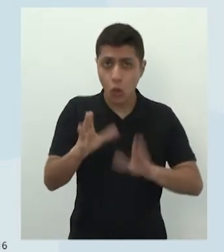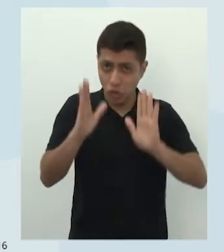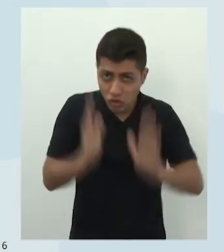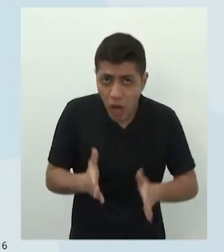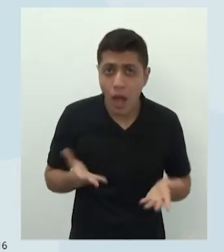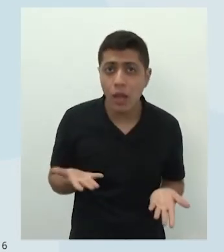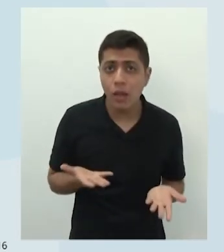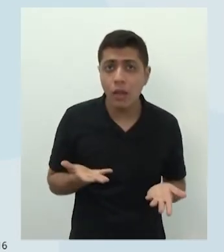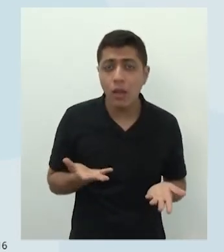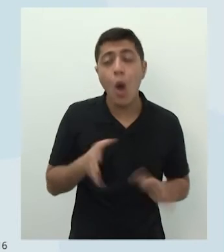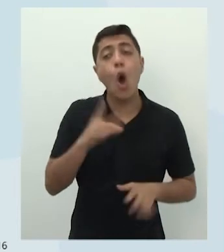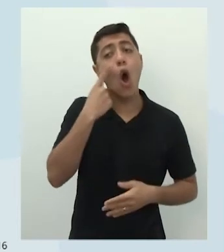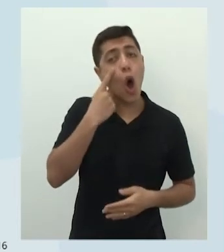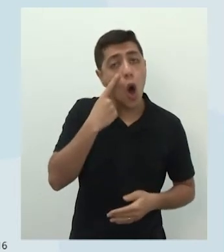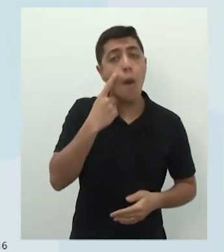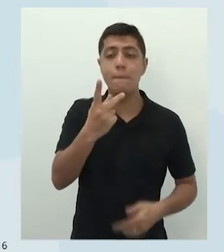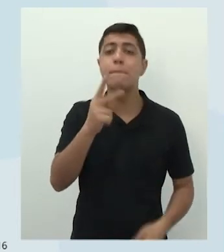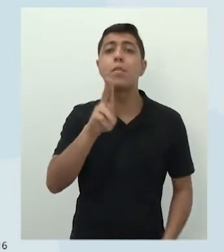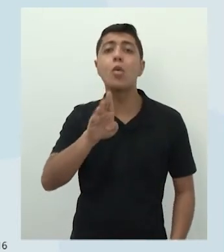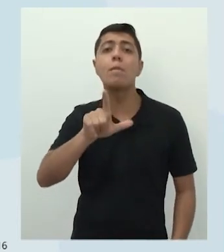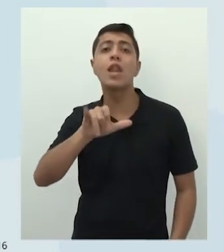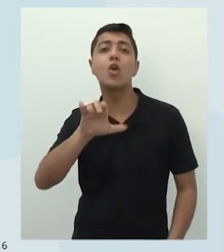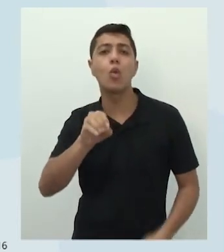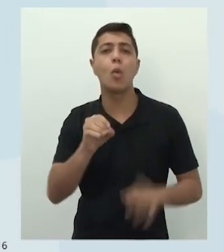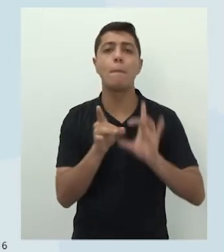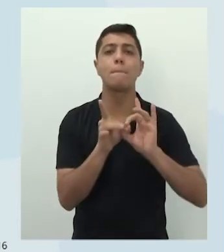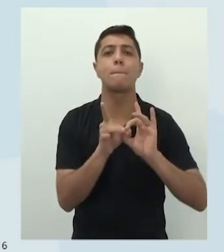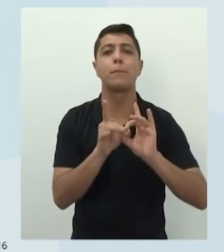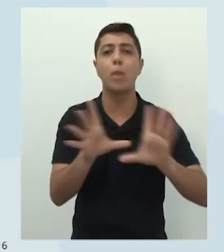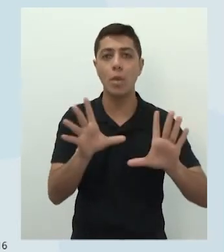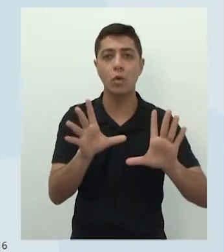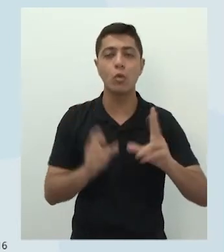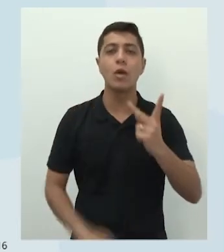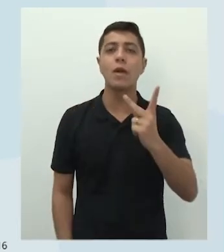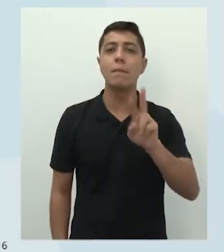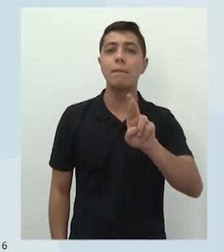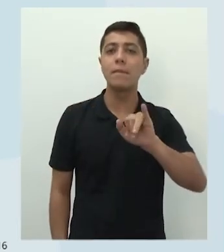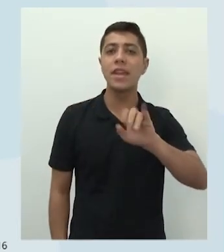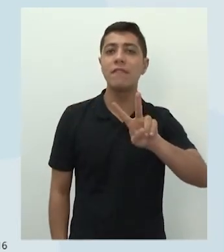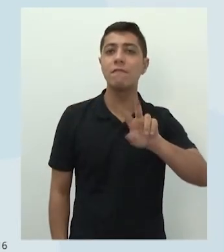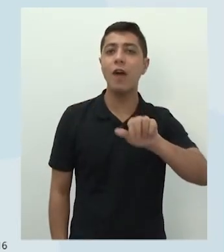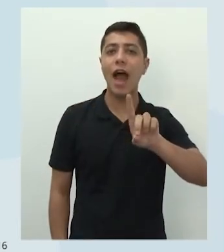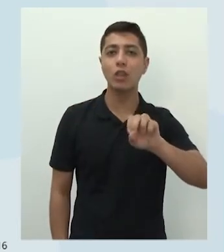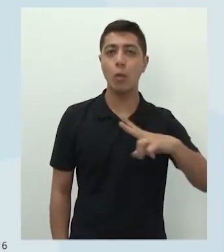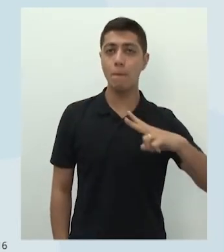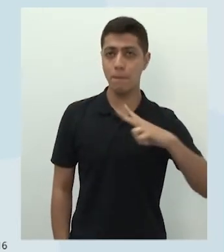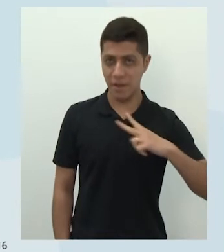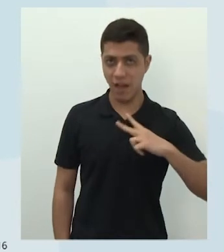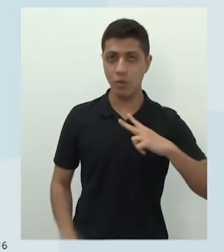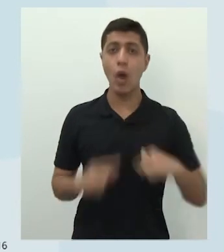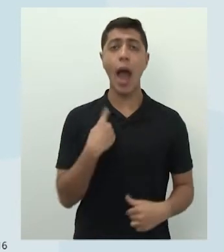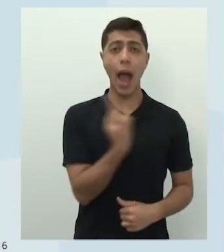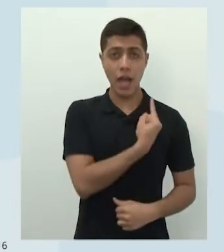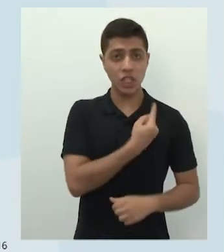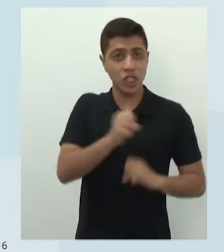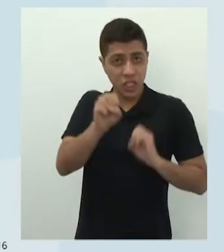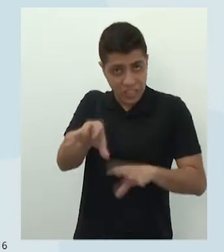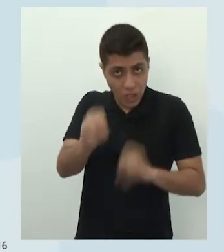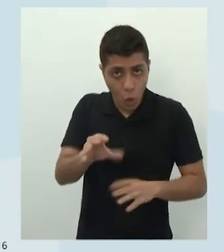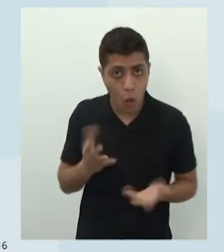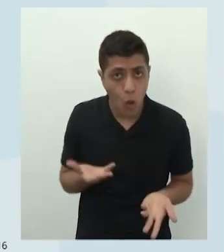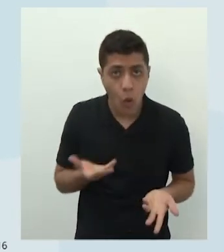30% que respondem assim: eu não sei fechar, eu não sei mudar a configuração de segurança. Então isso é